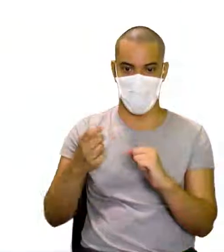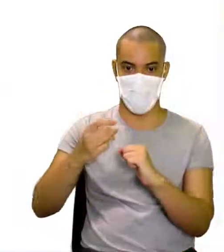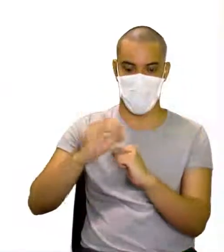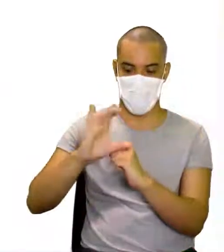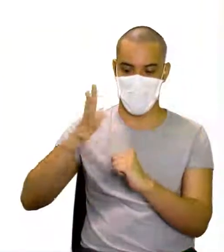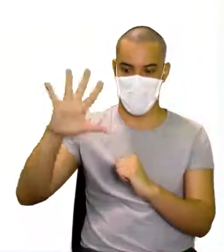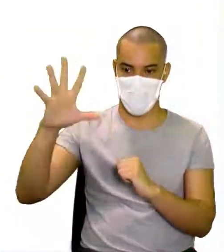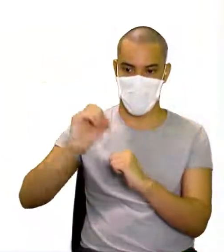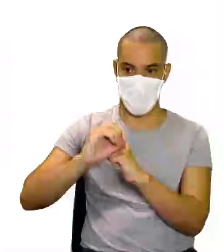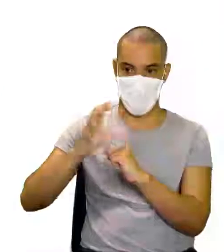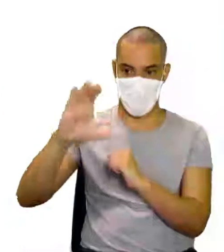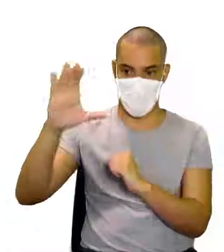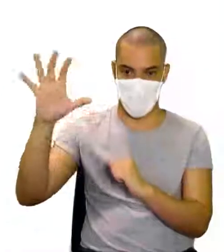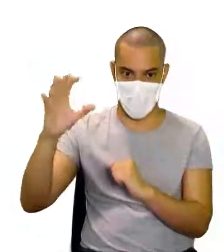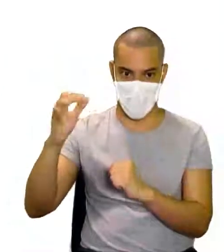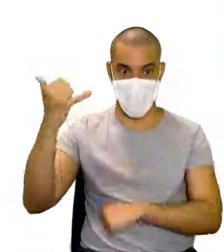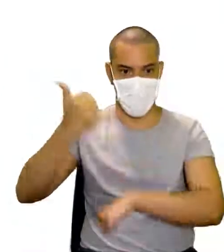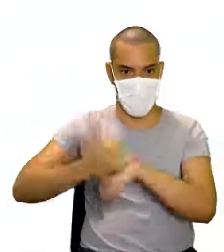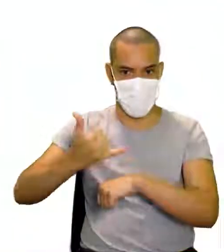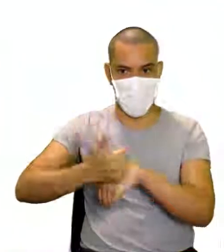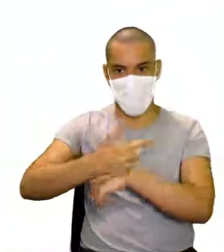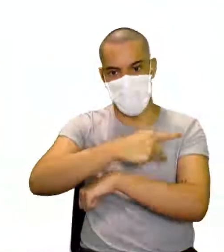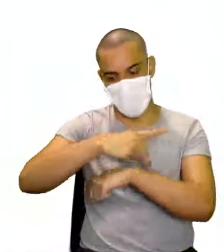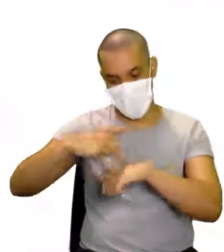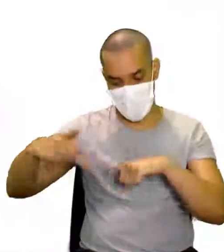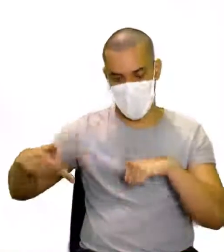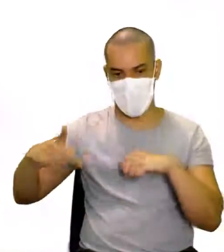né, desse lado aqui. Ou seja, eles têm aí